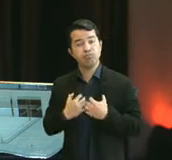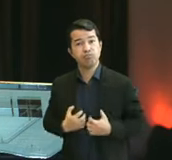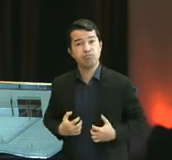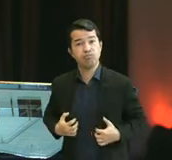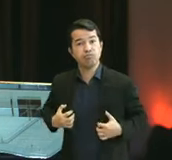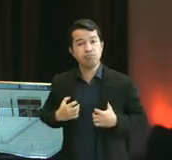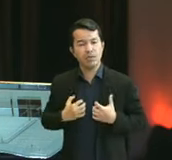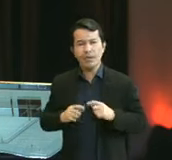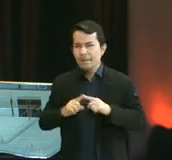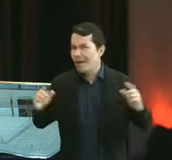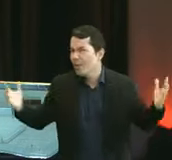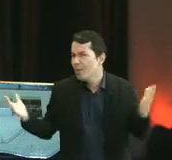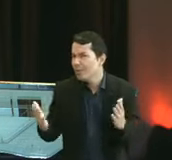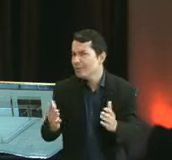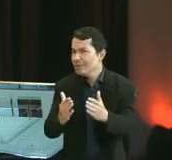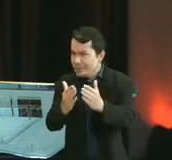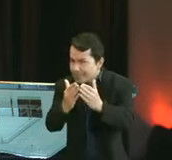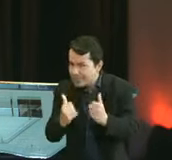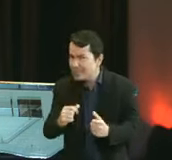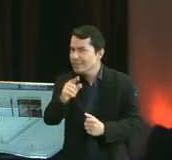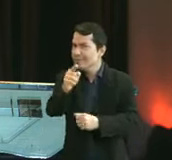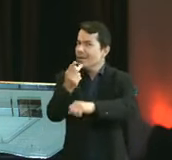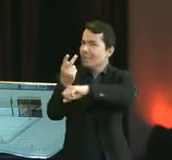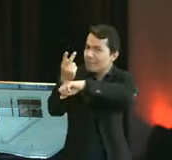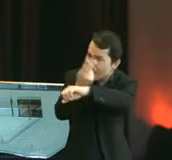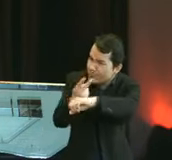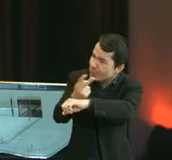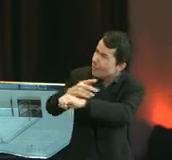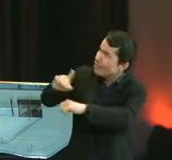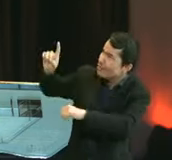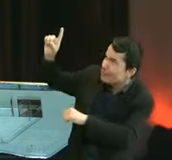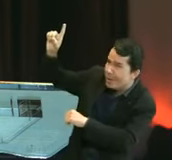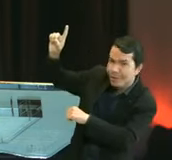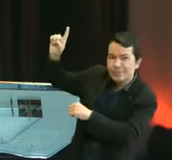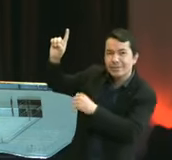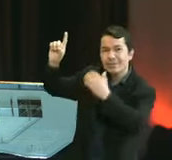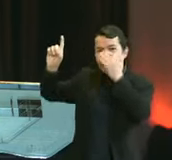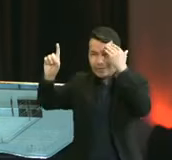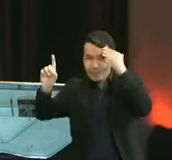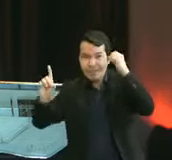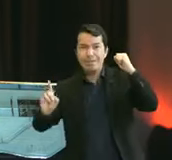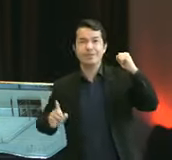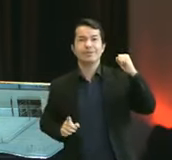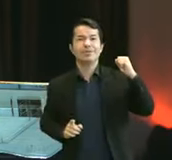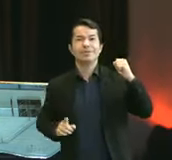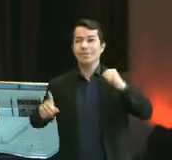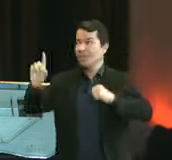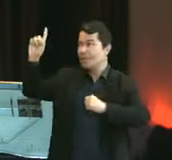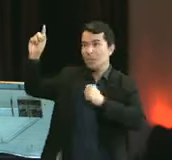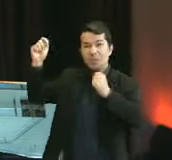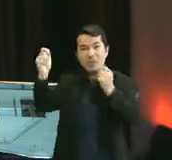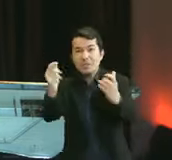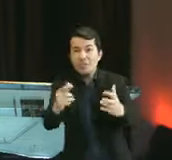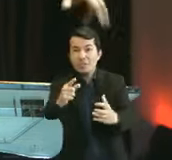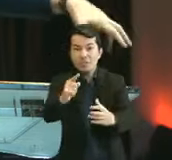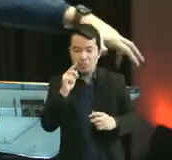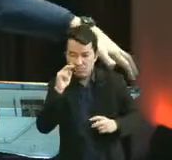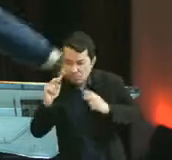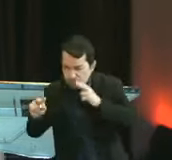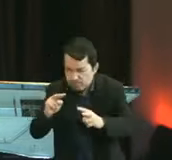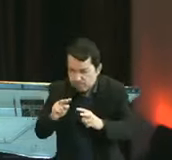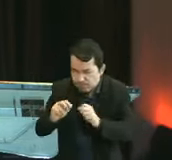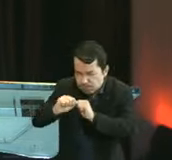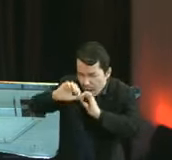não entendem. Ele nos dá compreensão do que é difícil para os outros compreenderem. Ele é Deus que tem